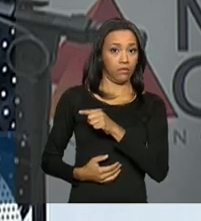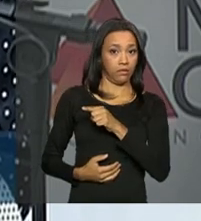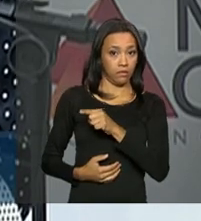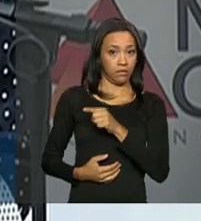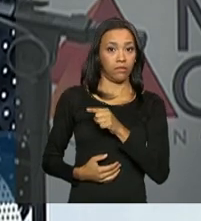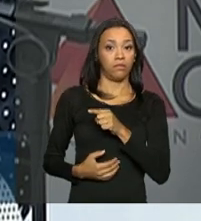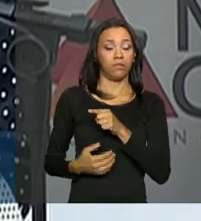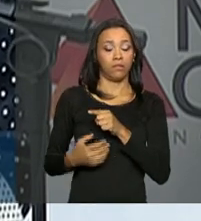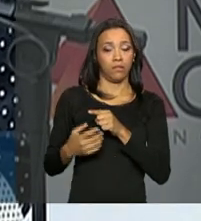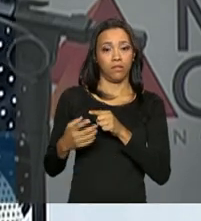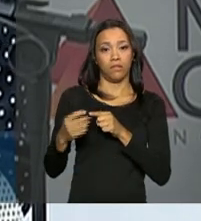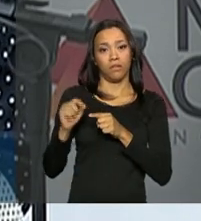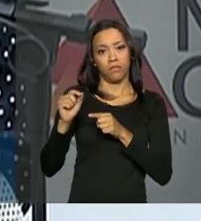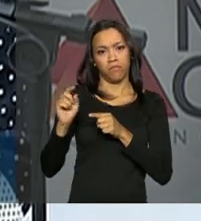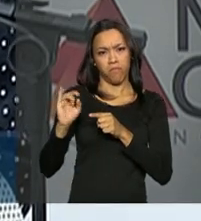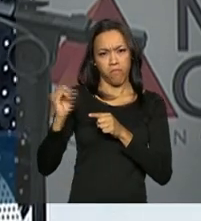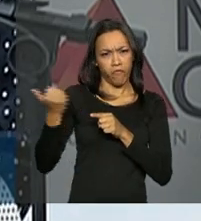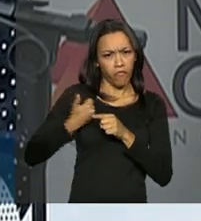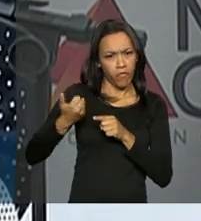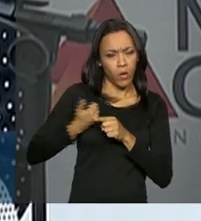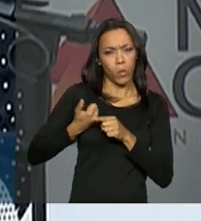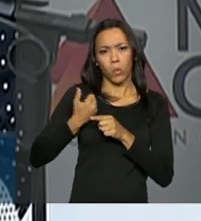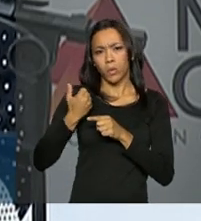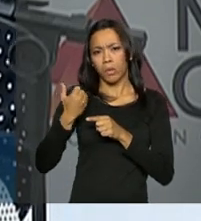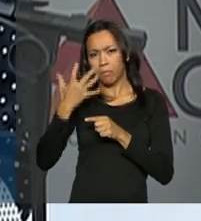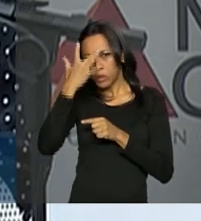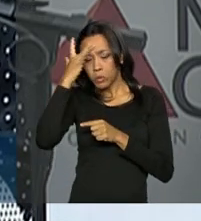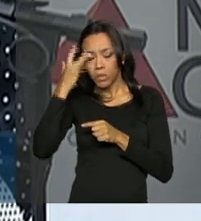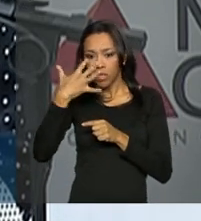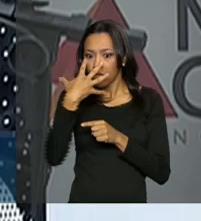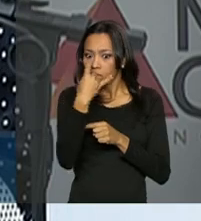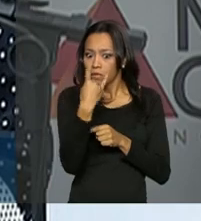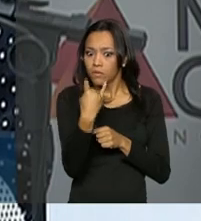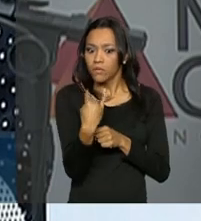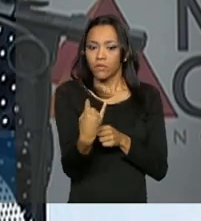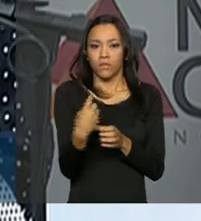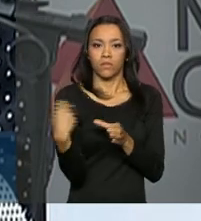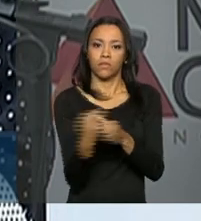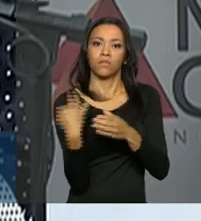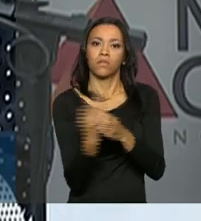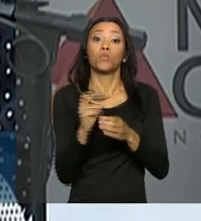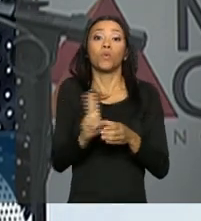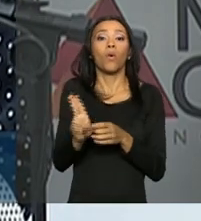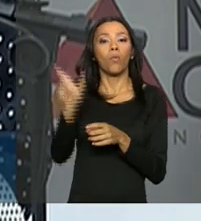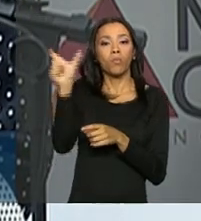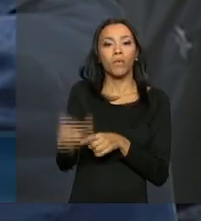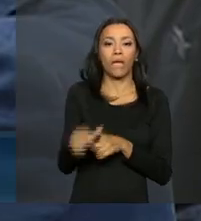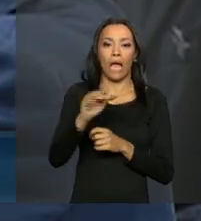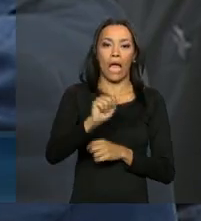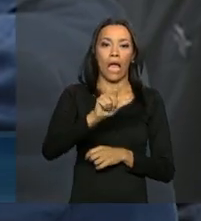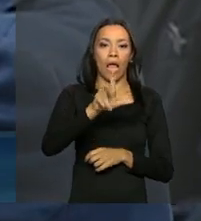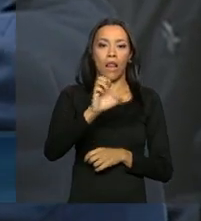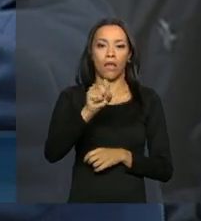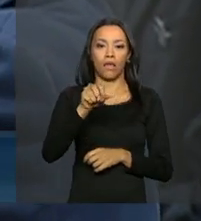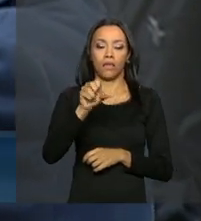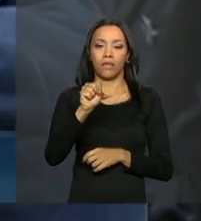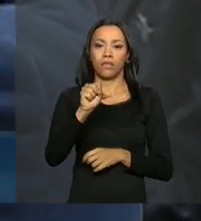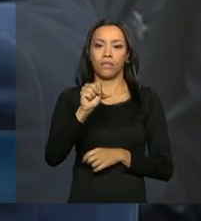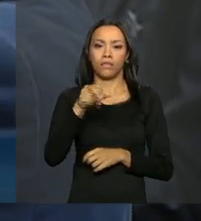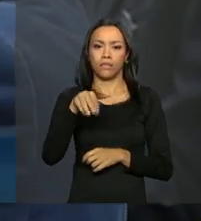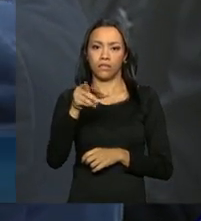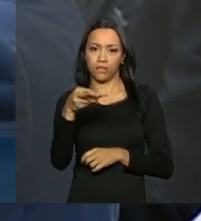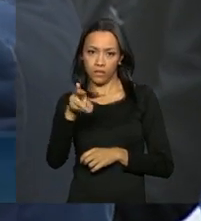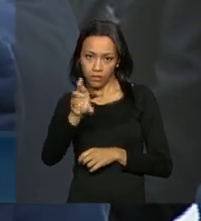esse desafio que é a sedução da cerveja, Alessandro Medeiros. Cumprimento também